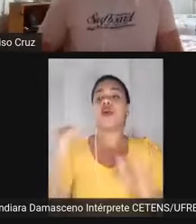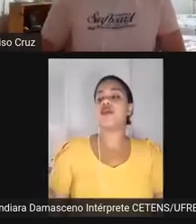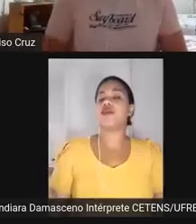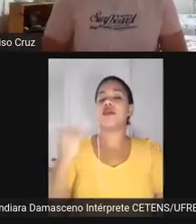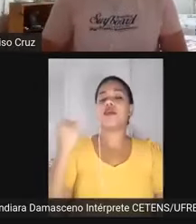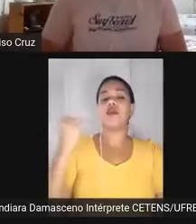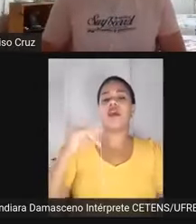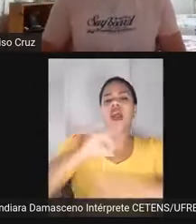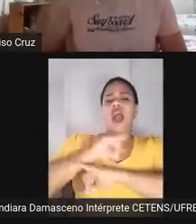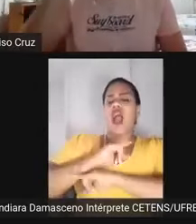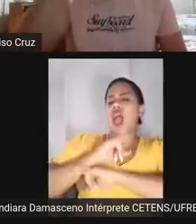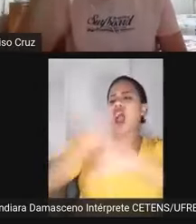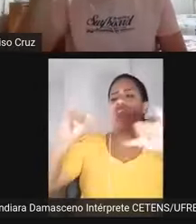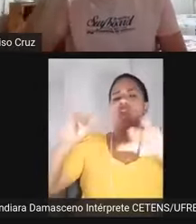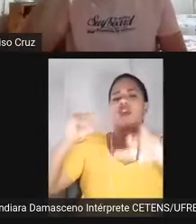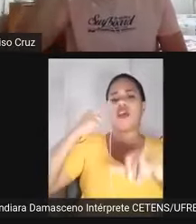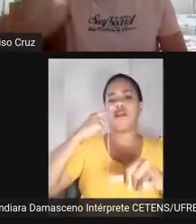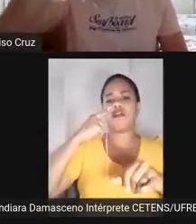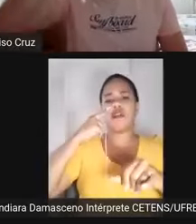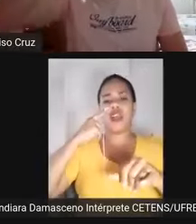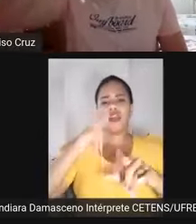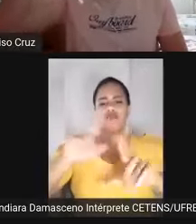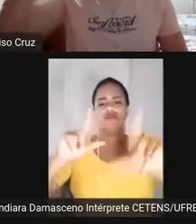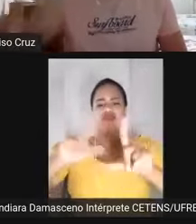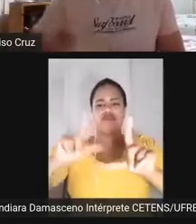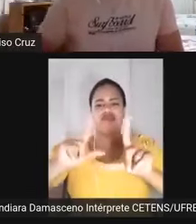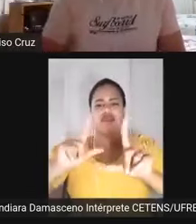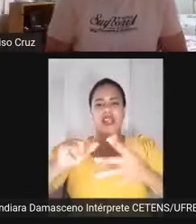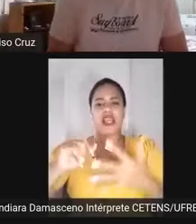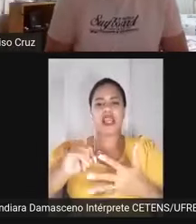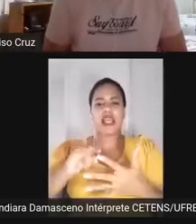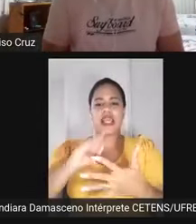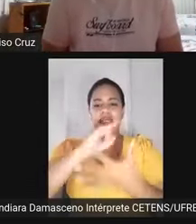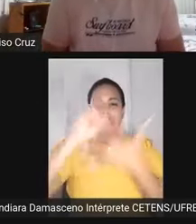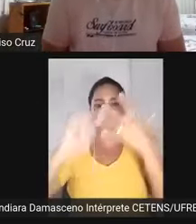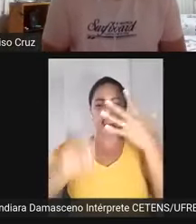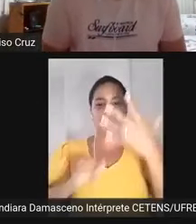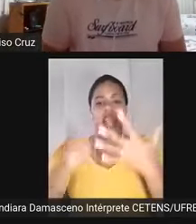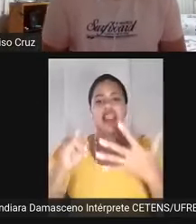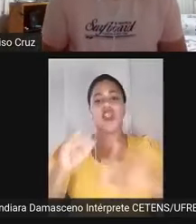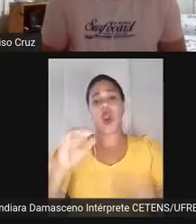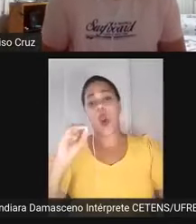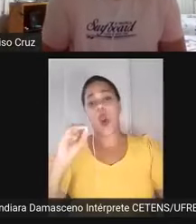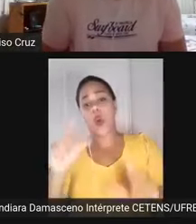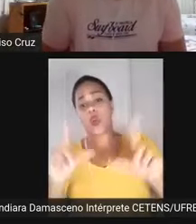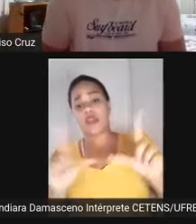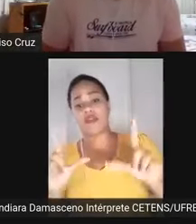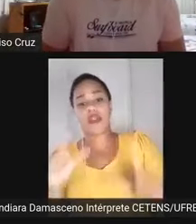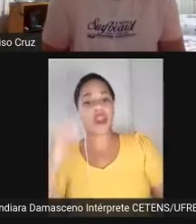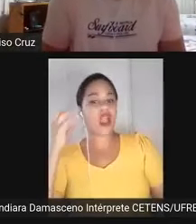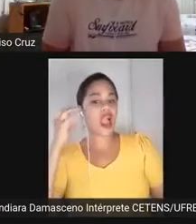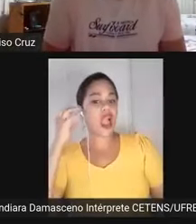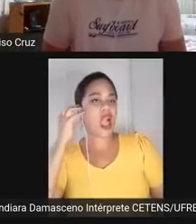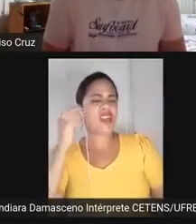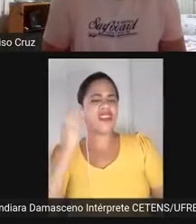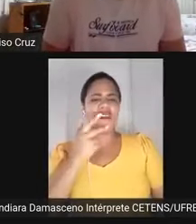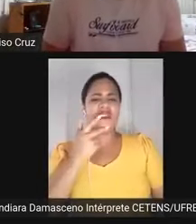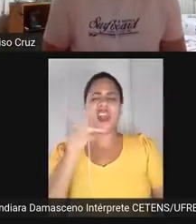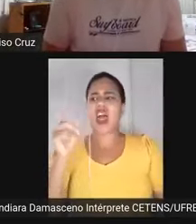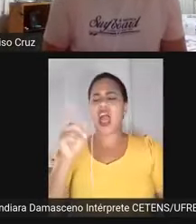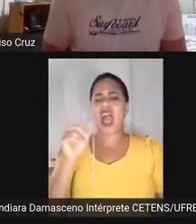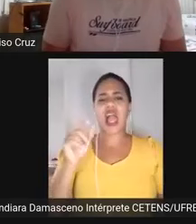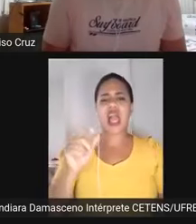notícia que sai nas mídias sociais, ou então na TV, no rádio, falando que o cigano fez isso, o cigano